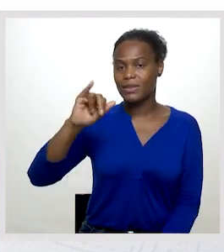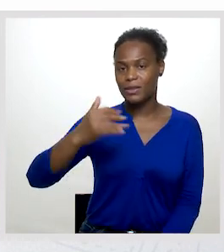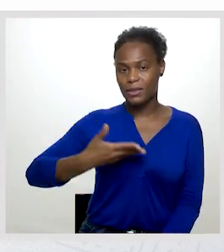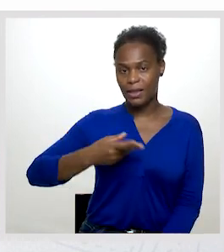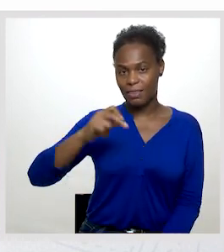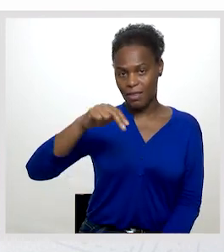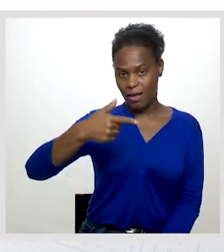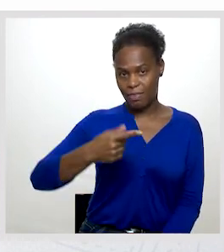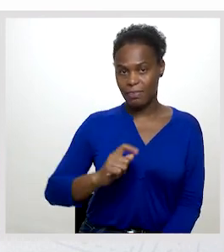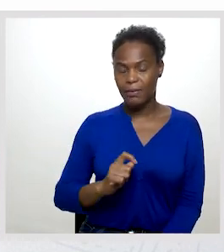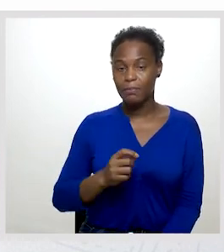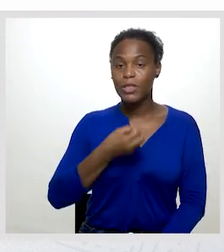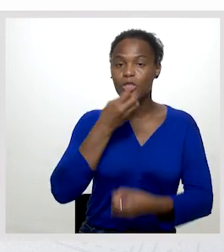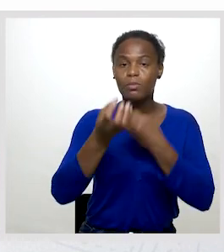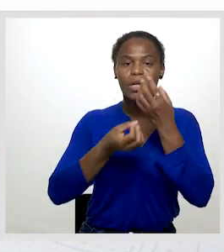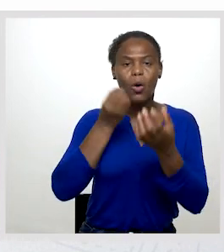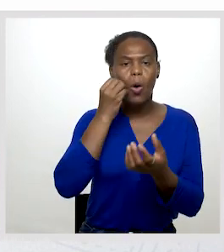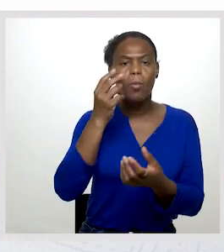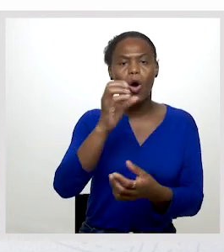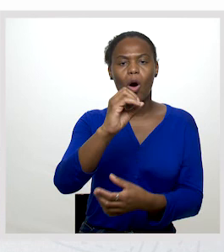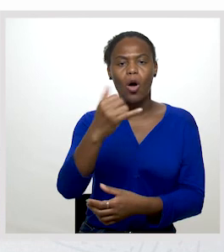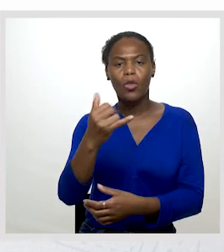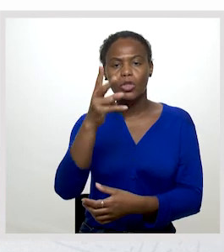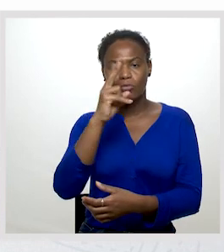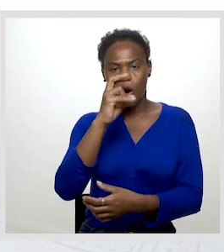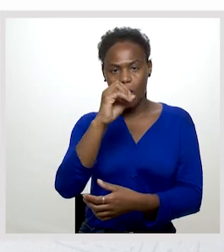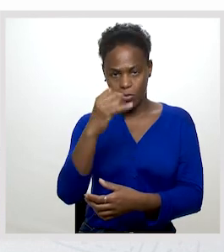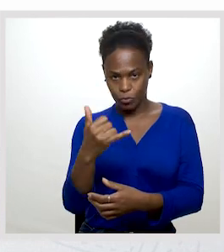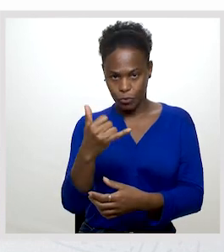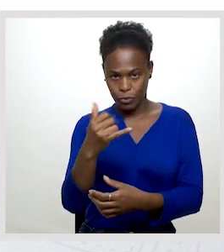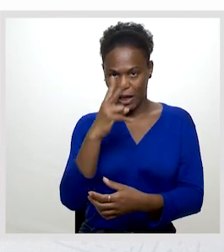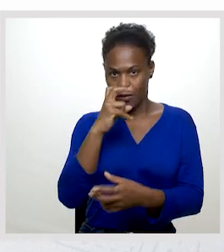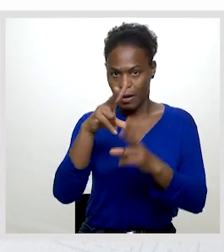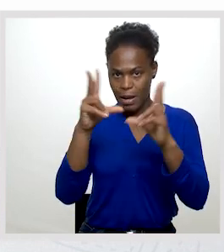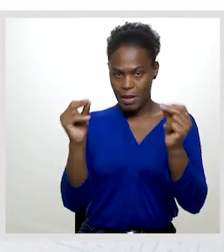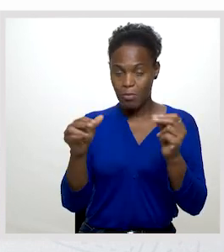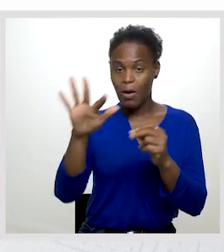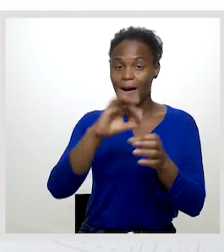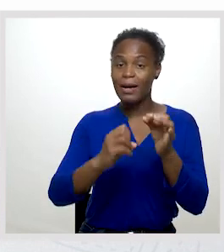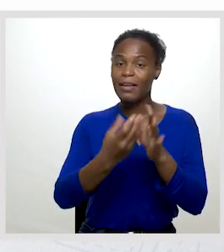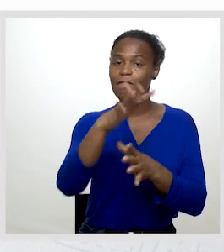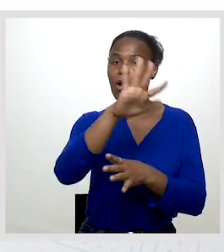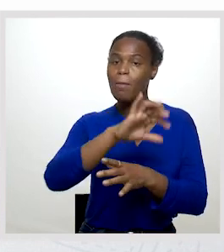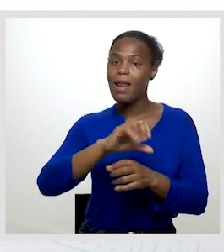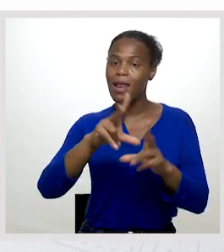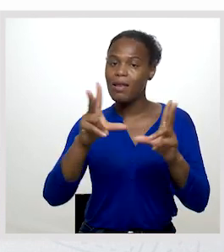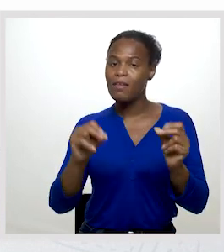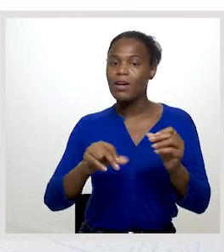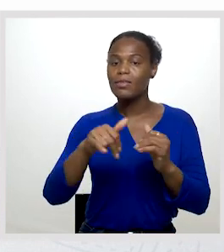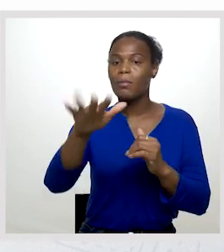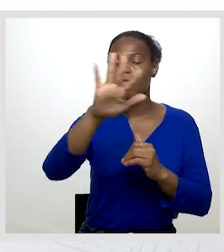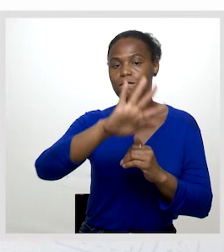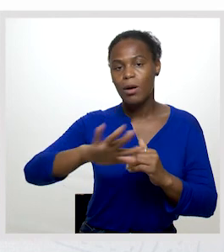oxidante. Explique o aparecimento do oxigênio na sua forma livre e que levou